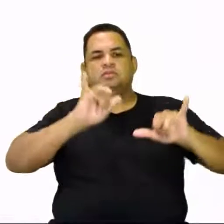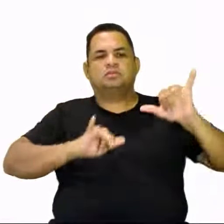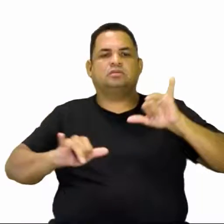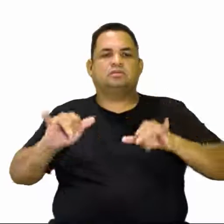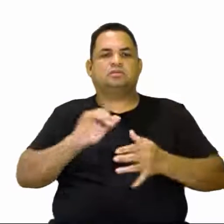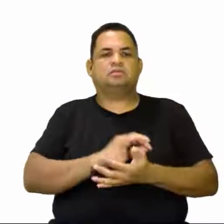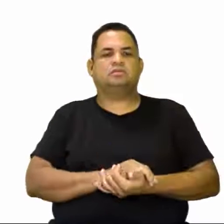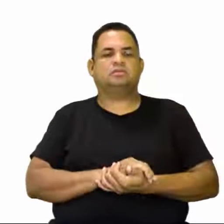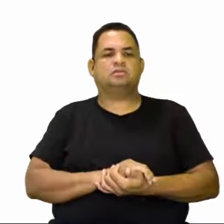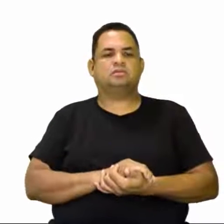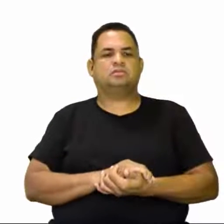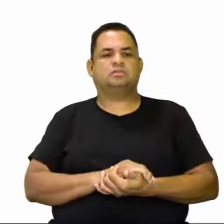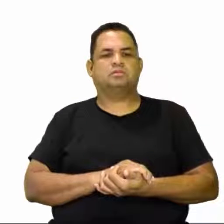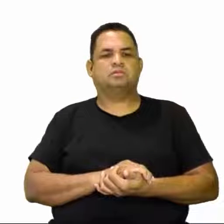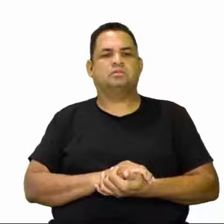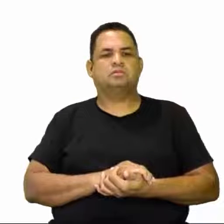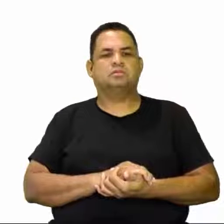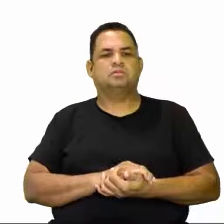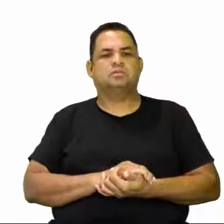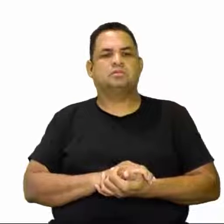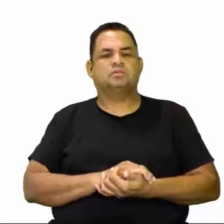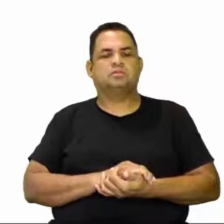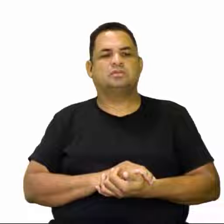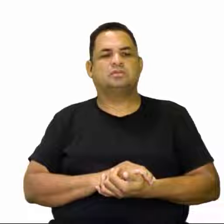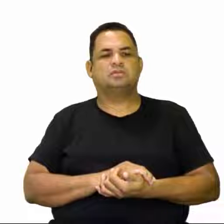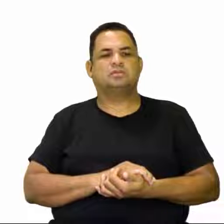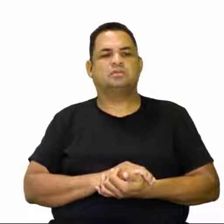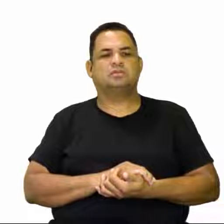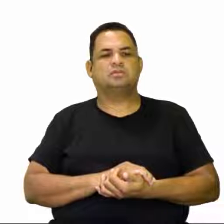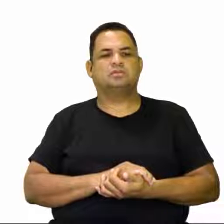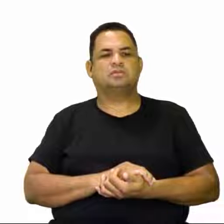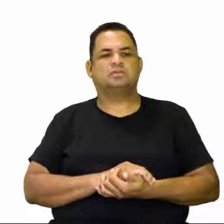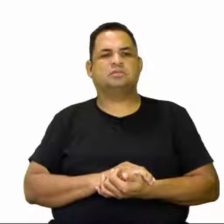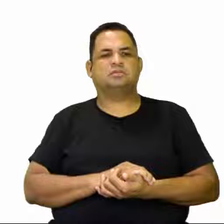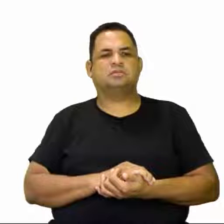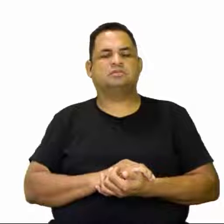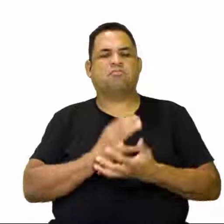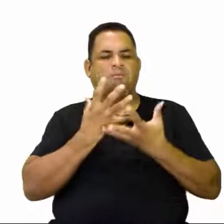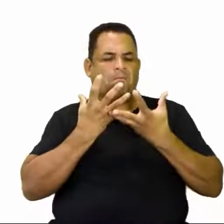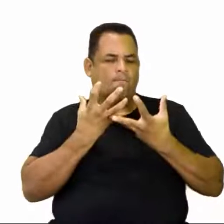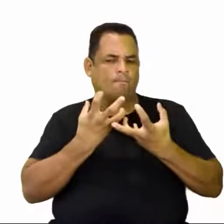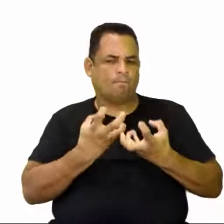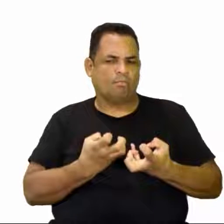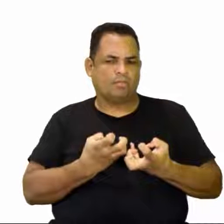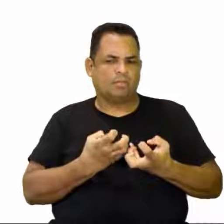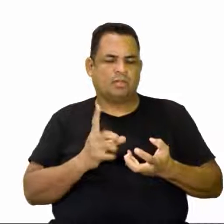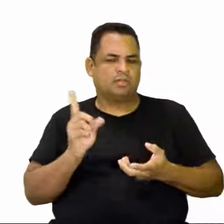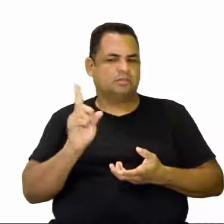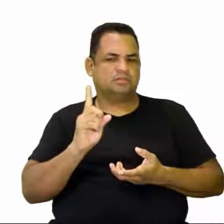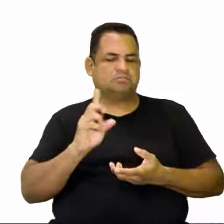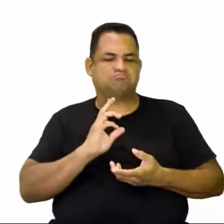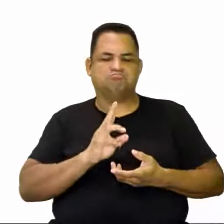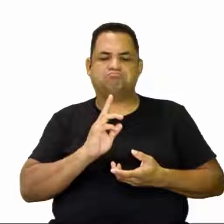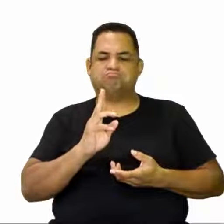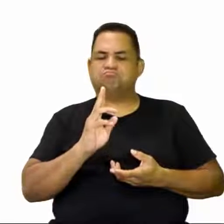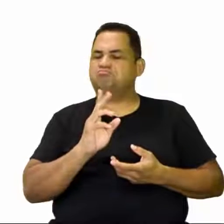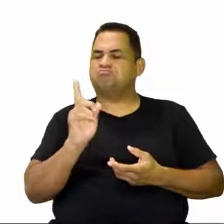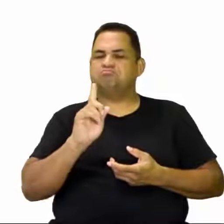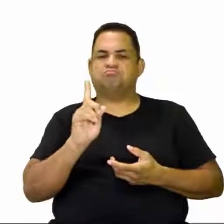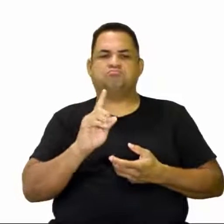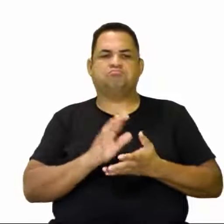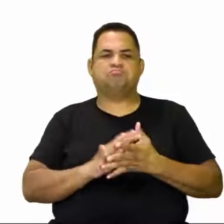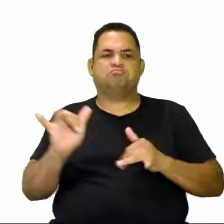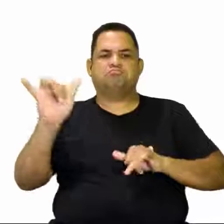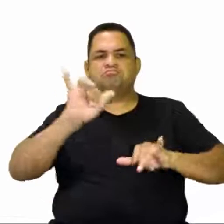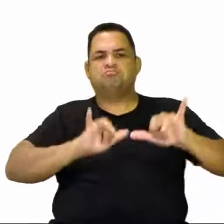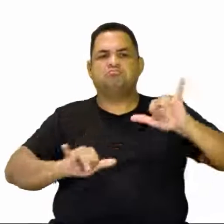aqui, a gente vai observar, ó, secagem. A secagem, ela não é um processo químico, né?